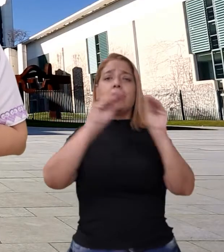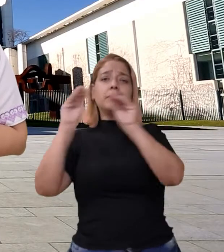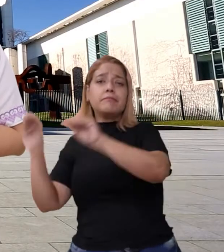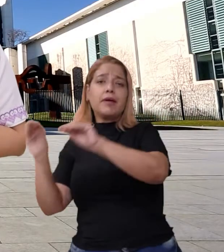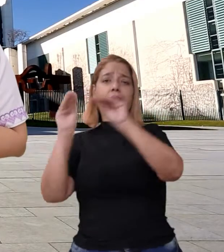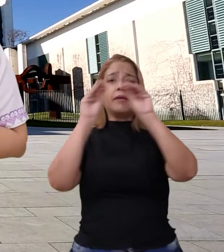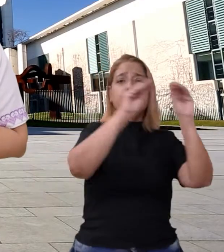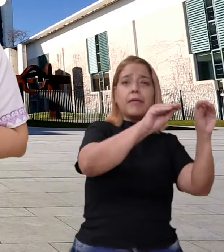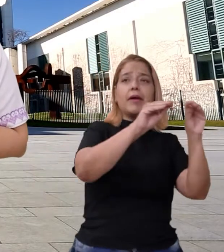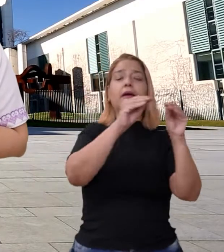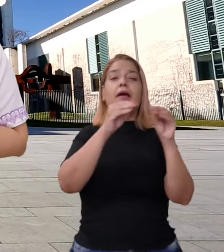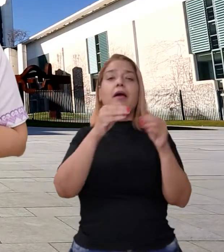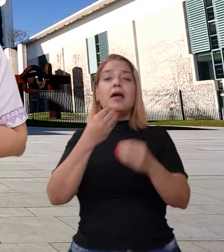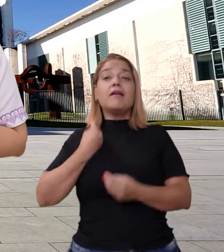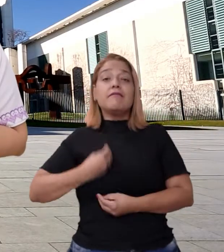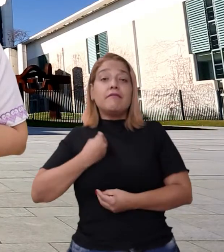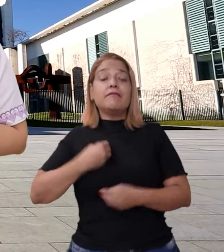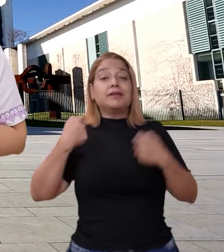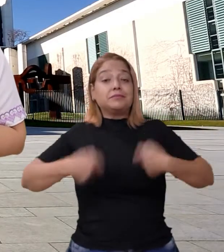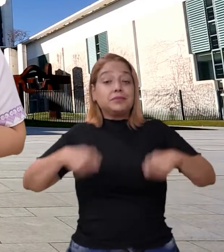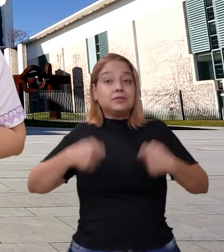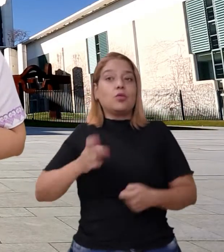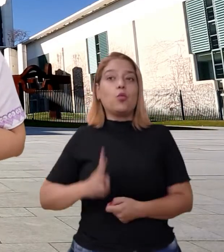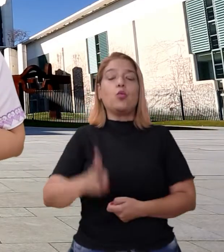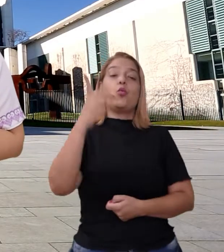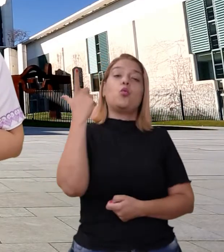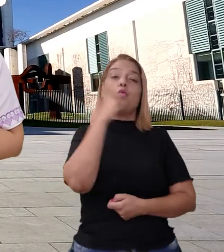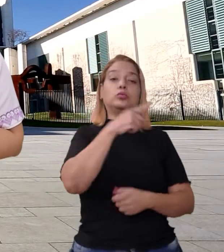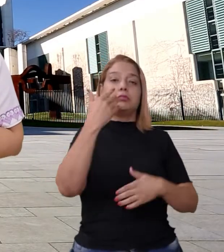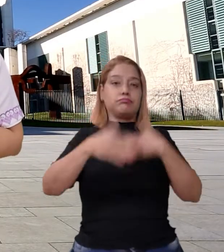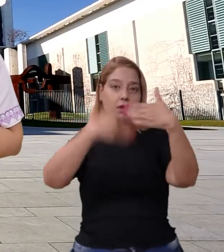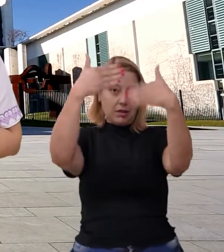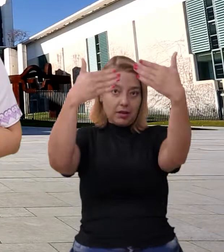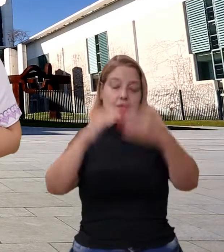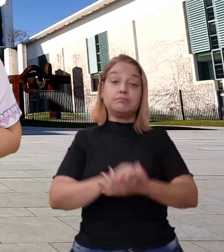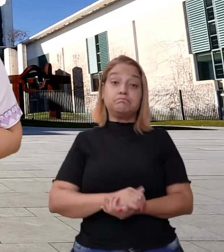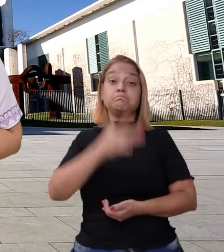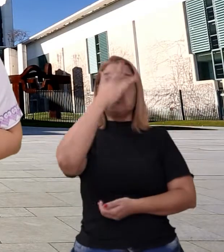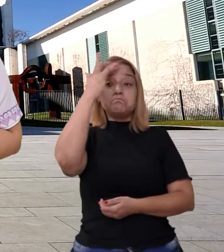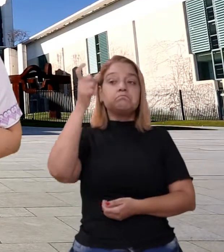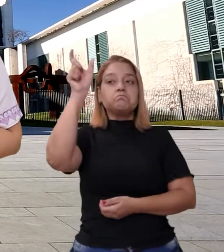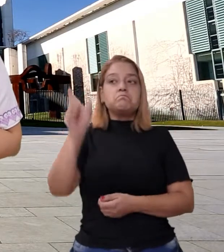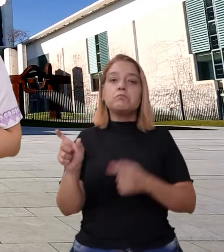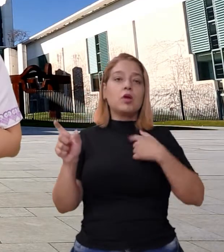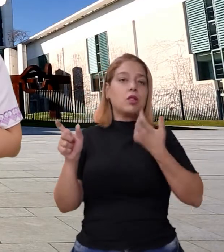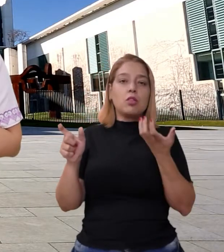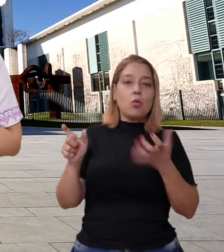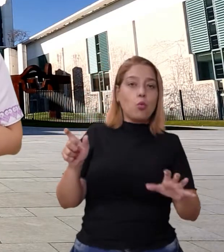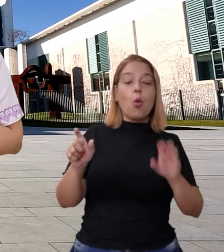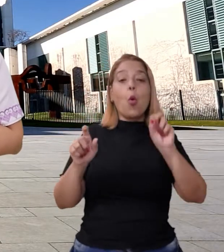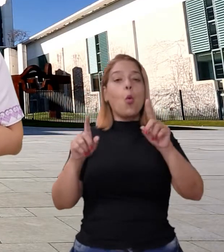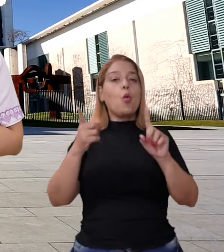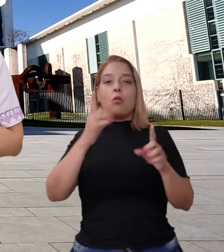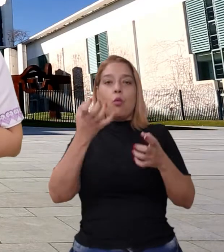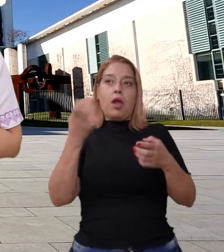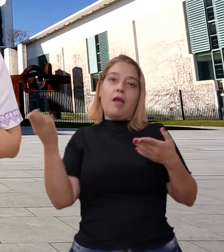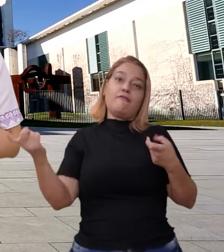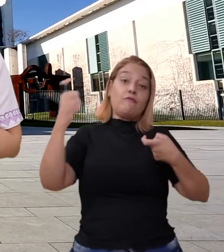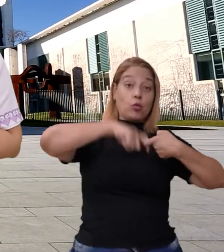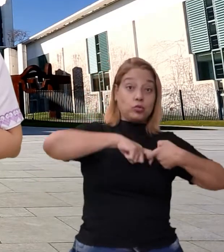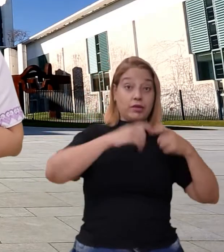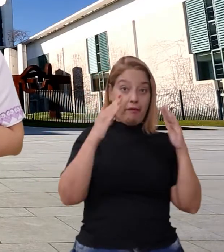procuravam reconstruir suas vidas. Aqueles que não podiam ou não queriam retornar às suas casas no